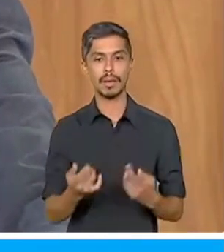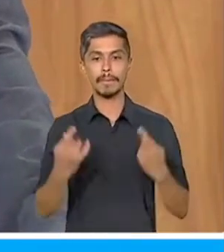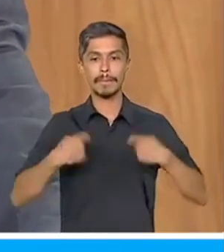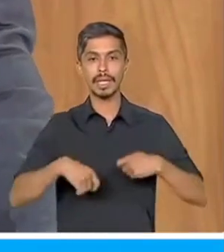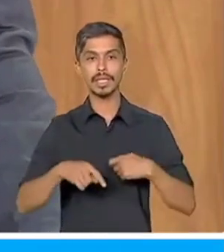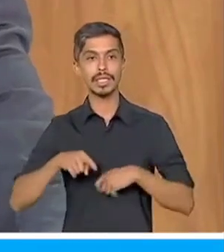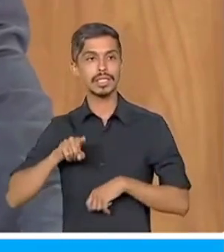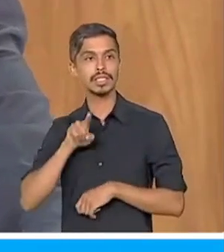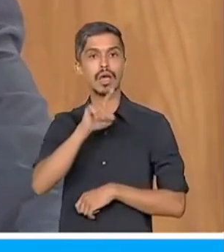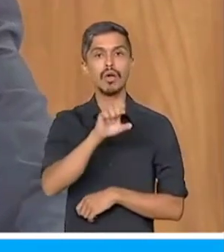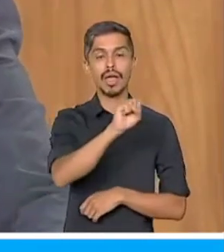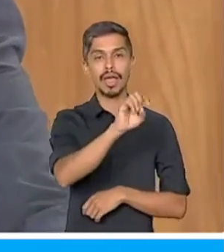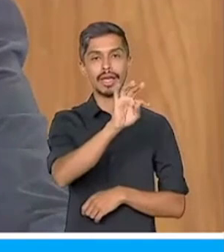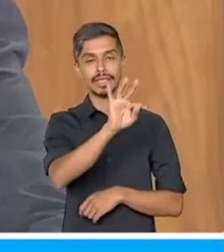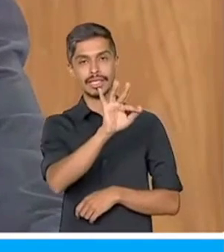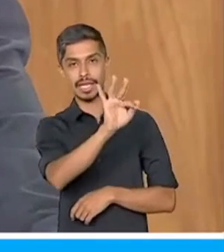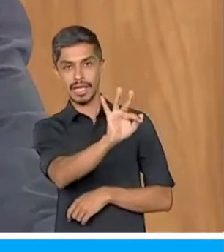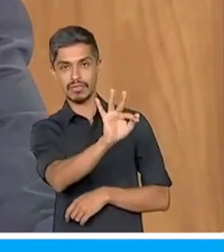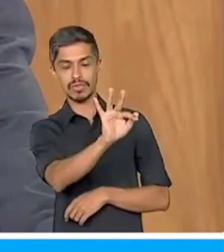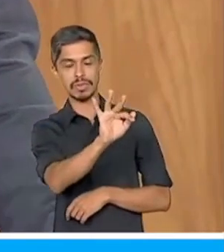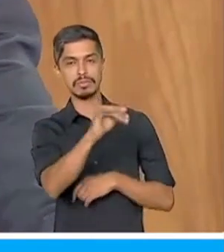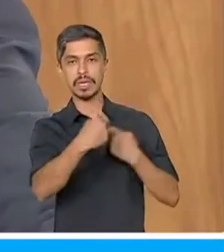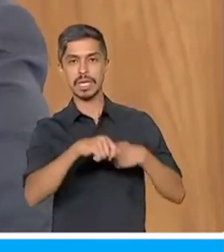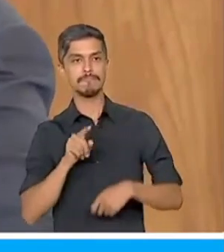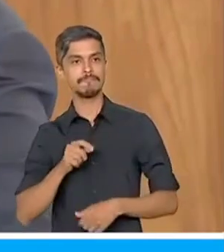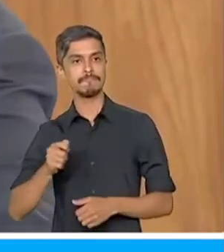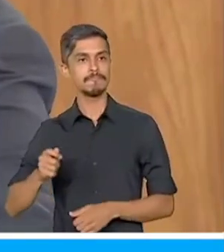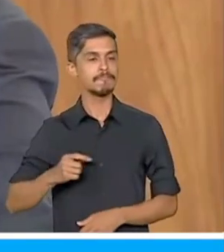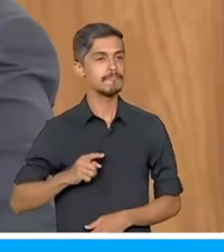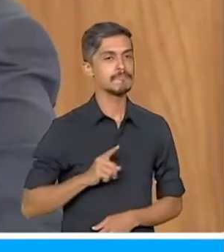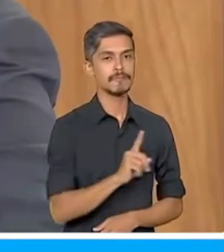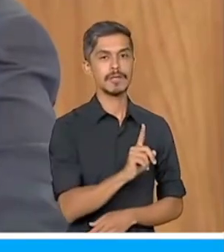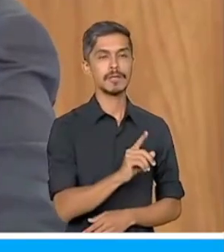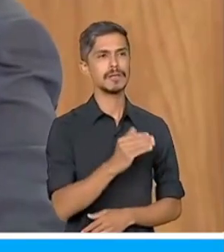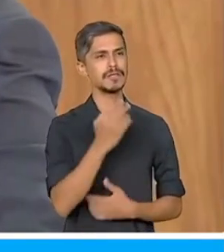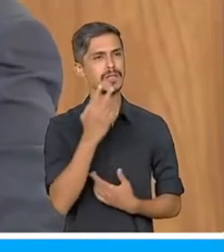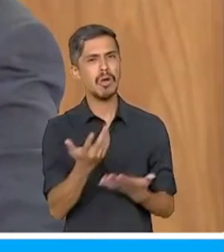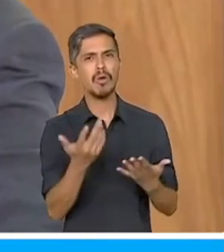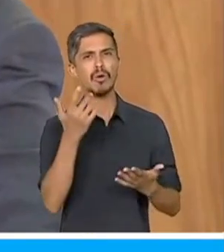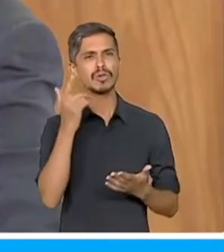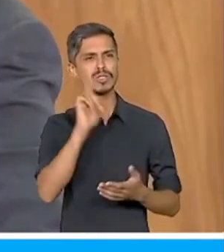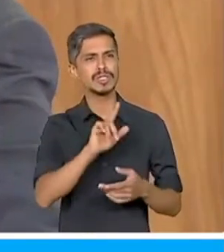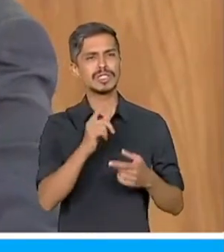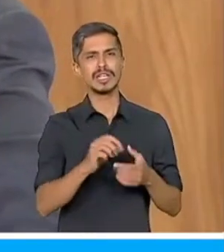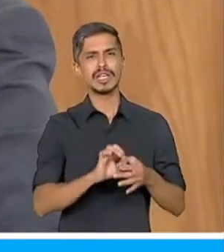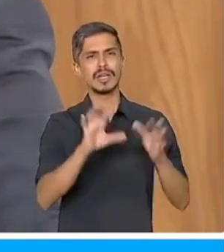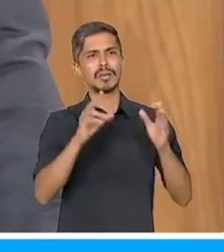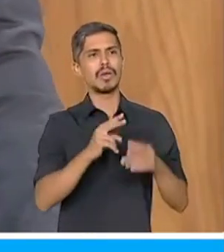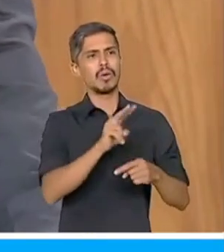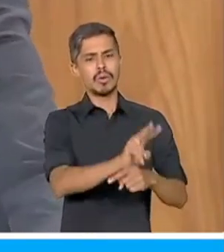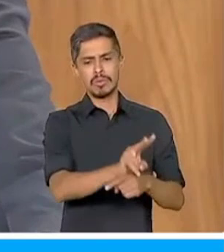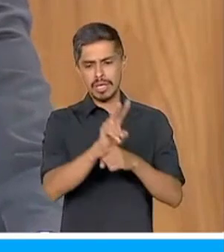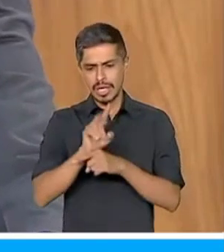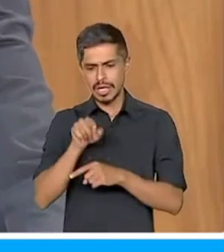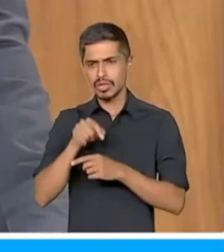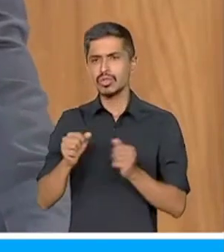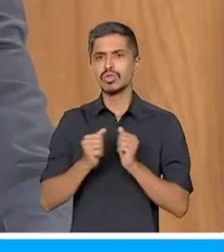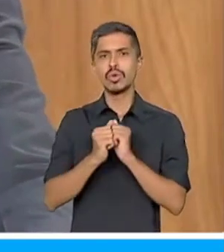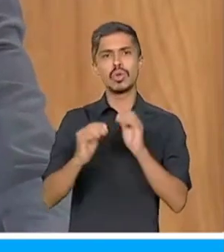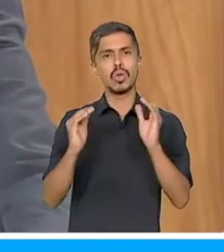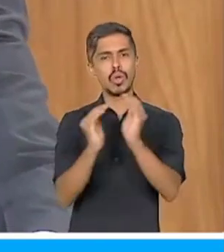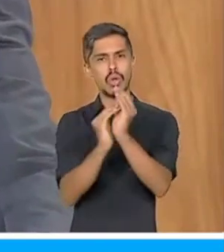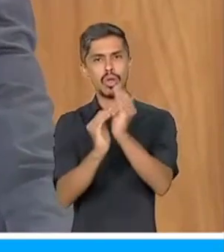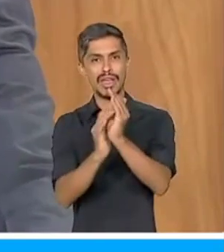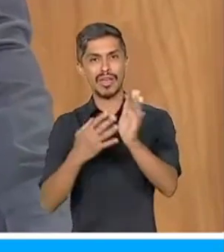agora? Então, vocês acham que eu sou besta? Vocês viram que eu voltei um pouquinho a fita, né? Vocês viram que eu voltei um pouquinho, porque eu digo, eu vou